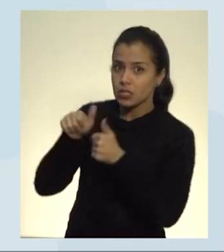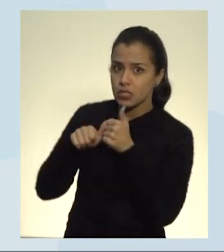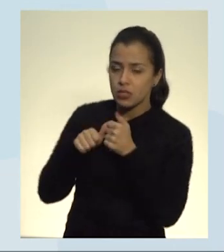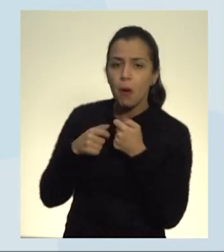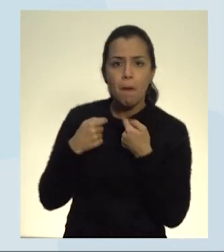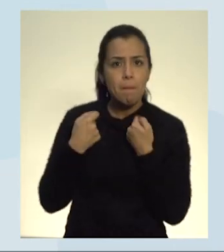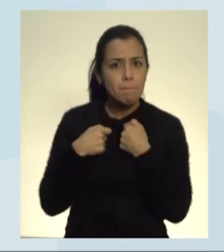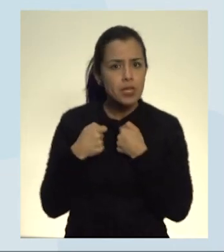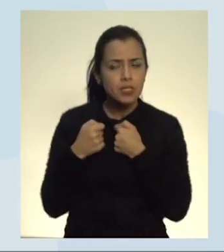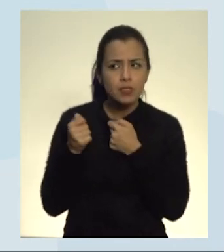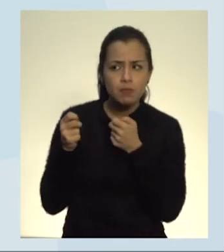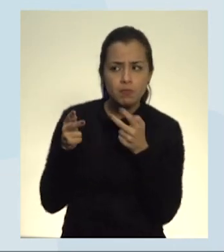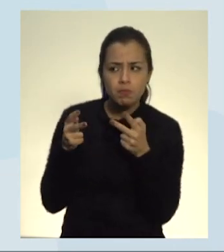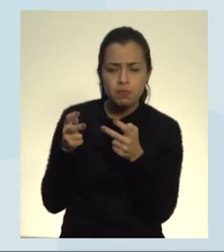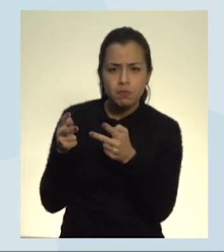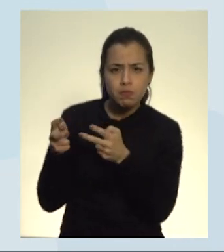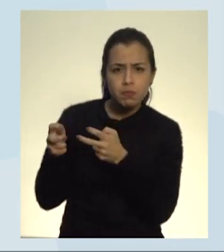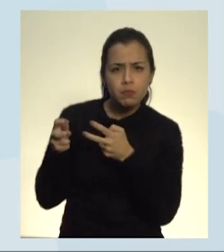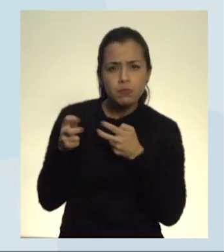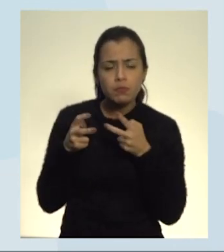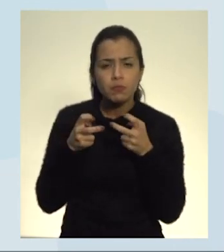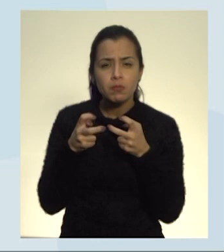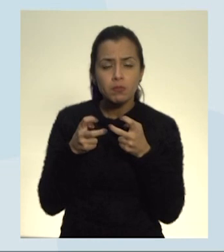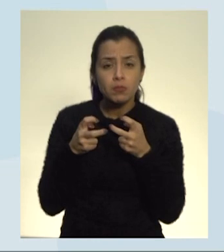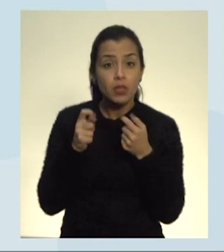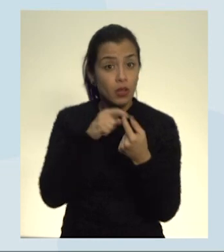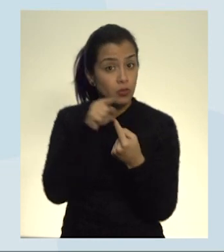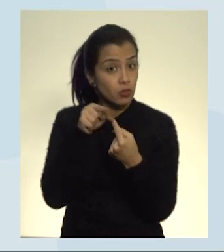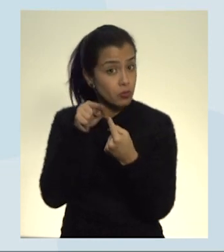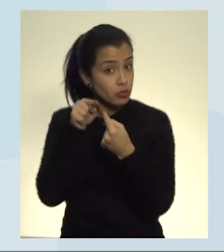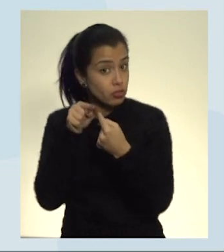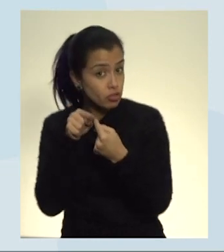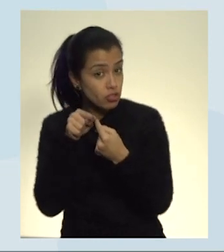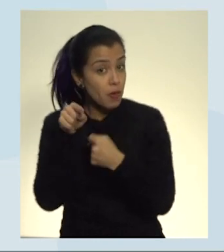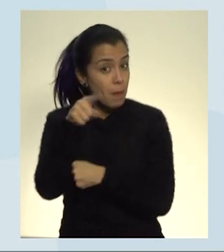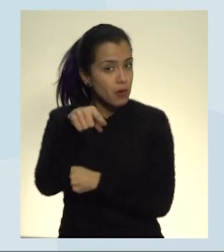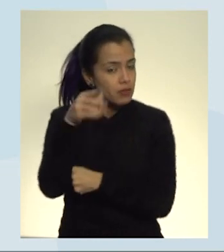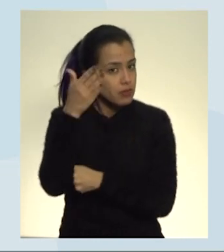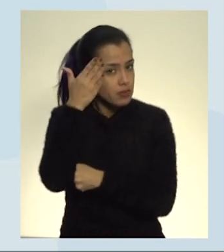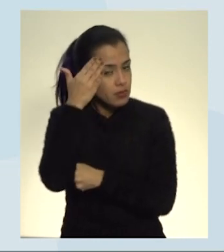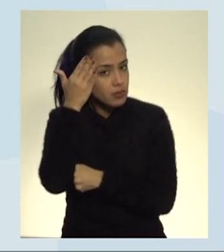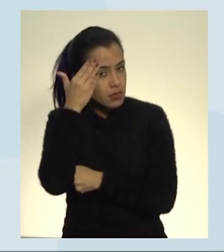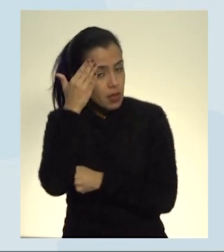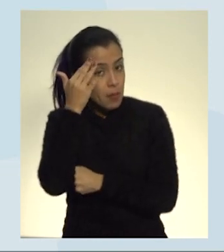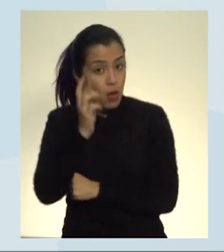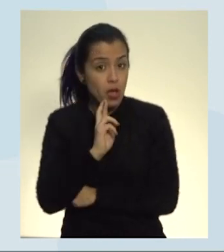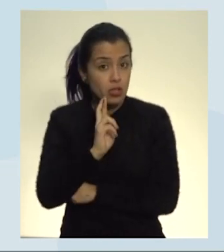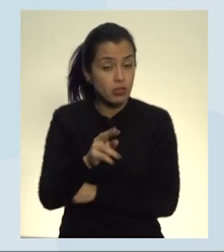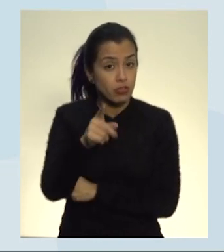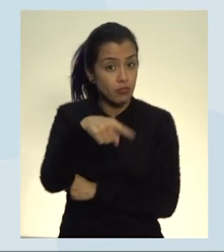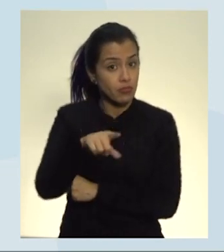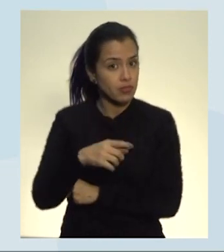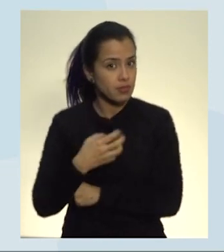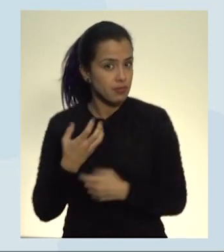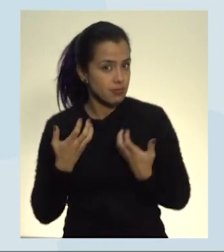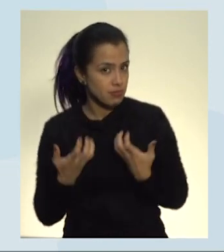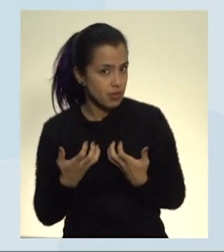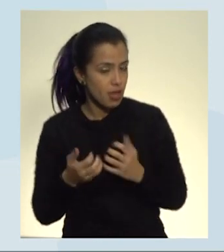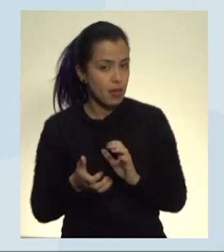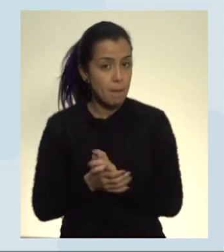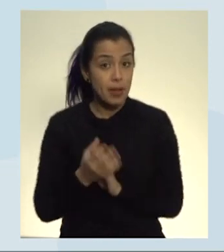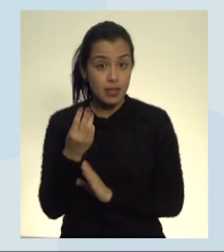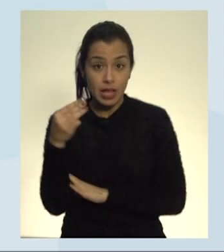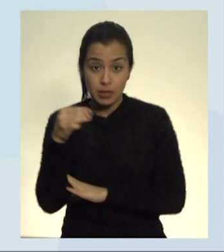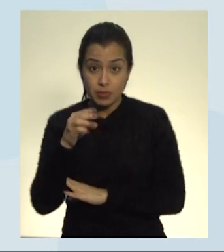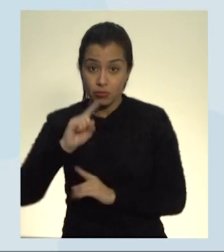traçar minimamente os objetivos para vocês saberem quais resultados vocês esperam. Mas 3